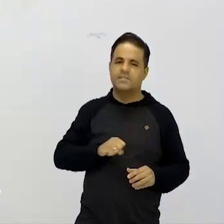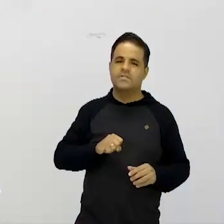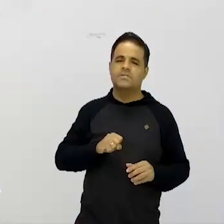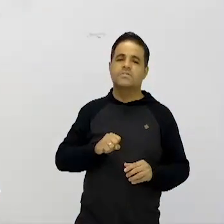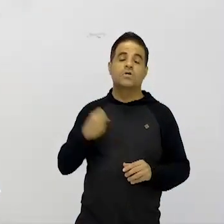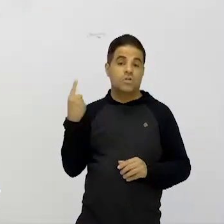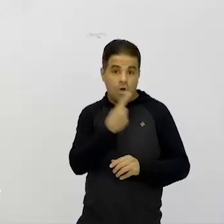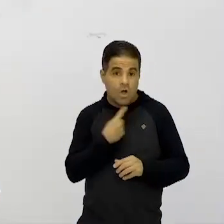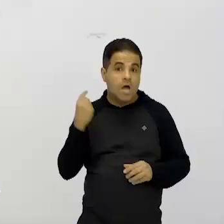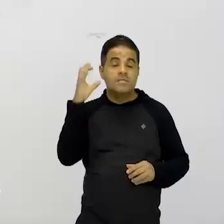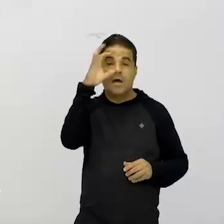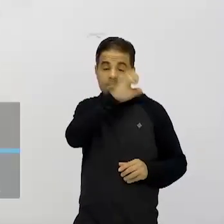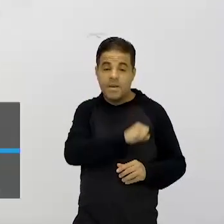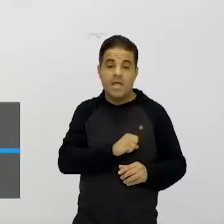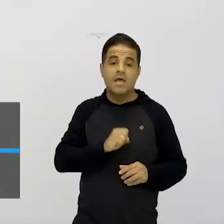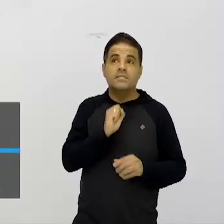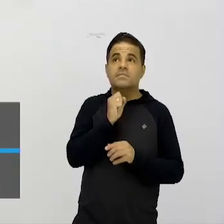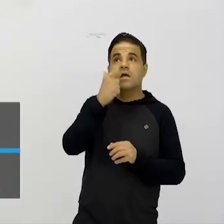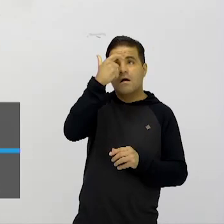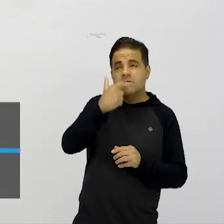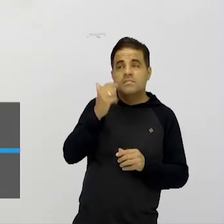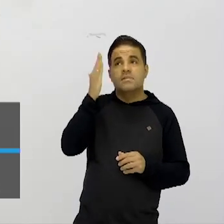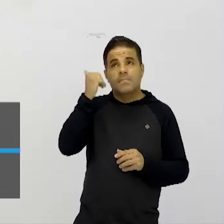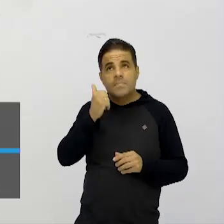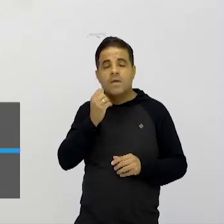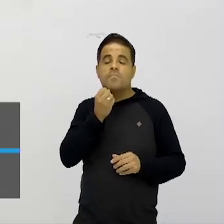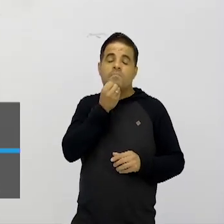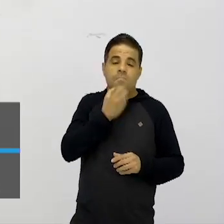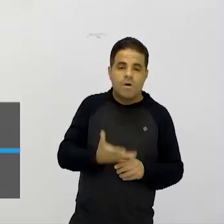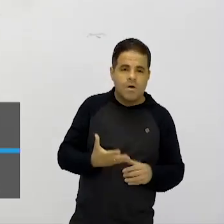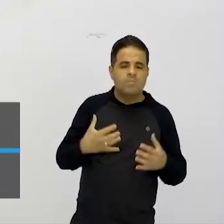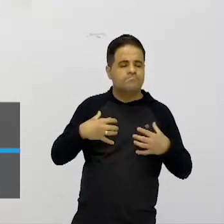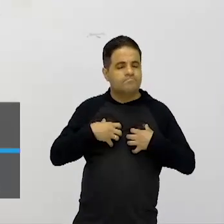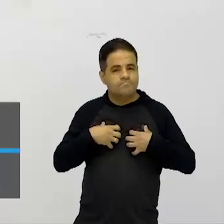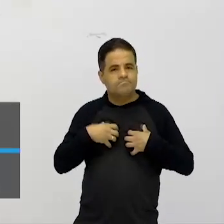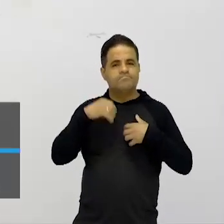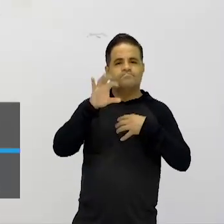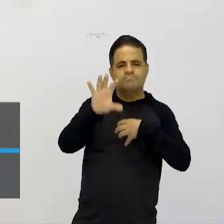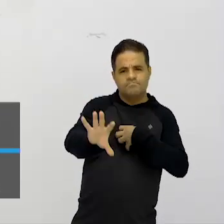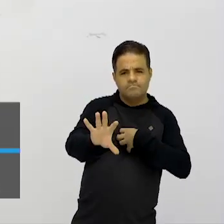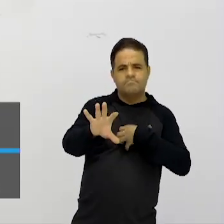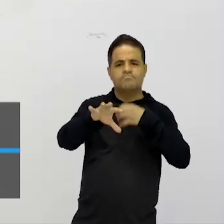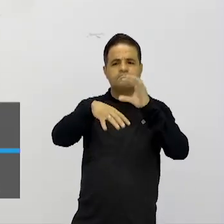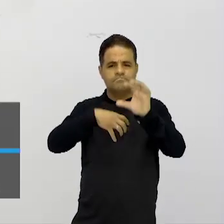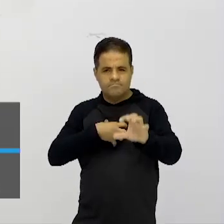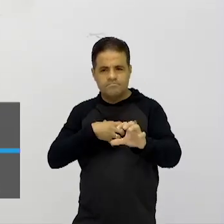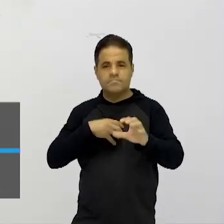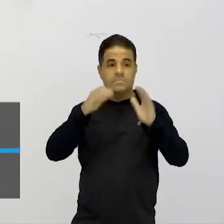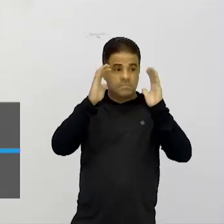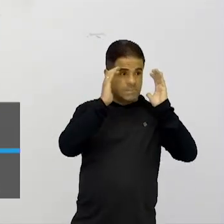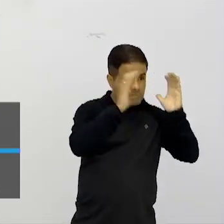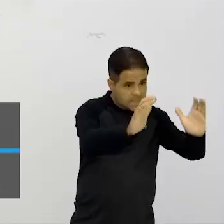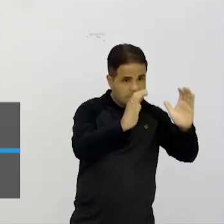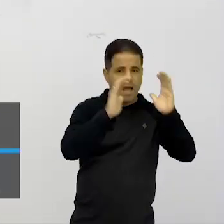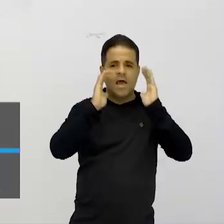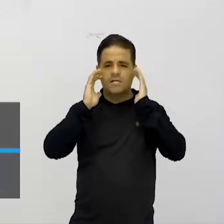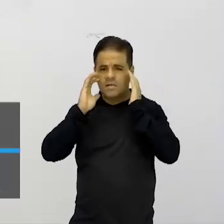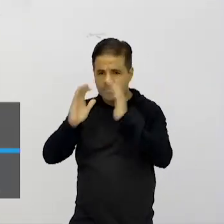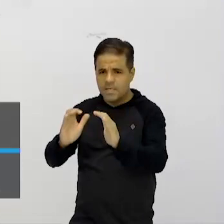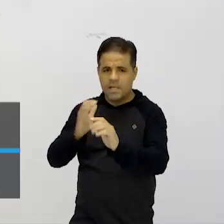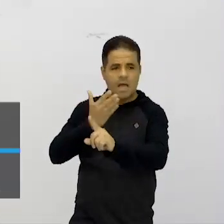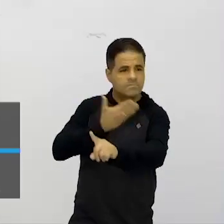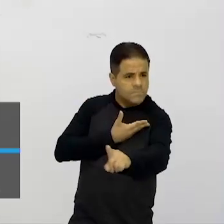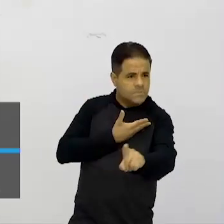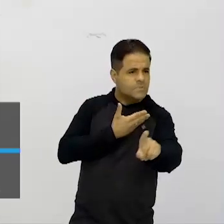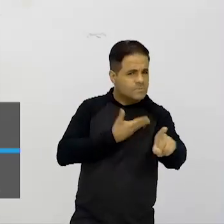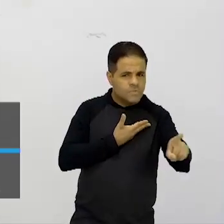ser bom, a gente aprende a ser mais empático, a gente aprende a respeitar o colega que é